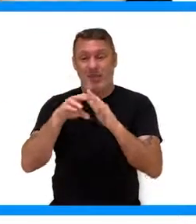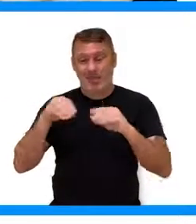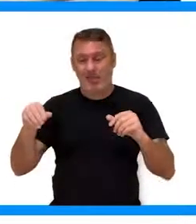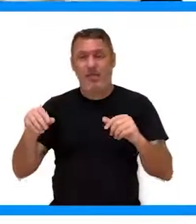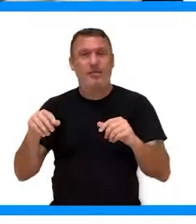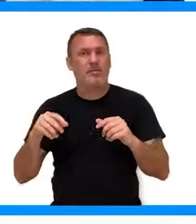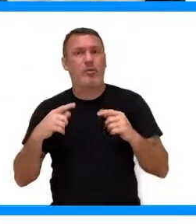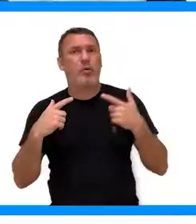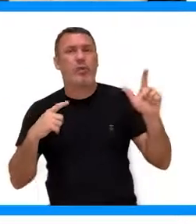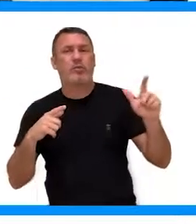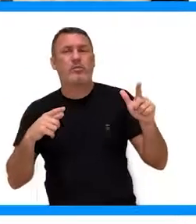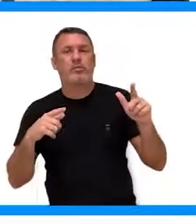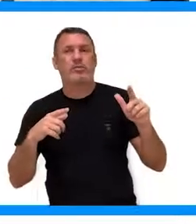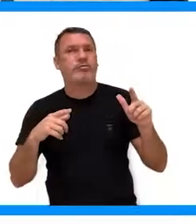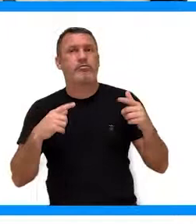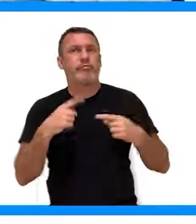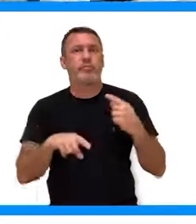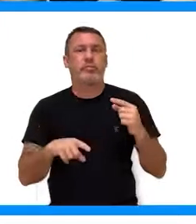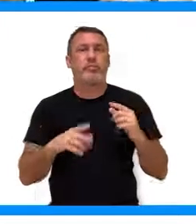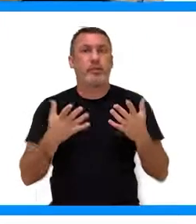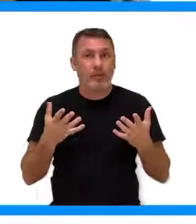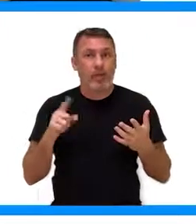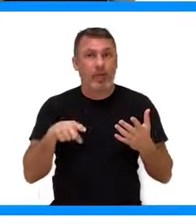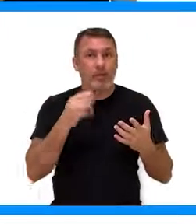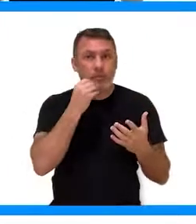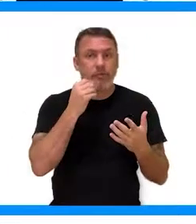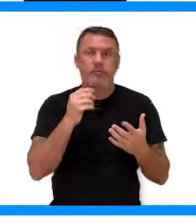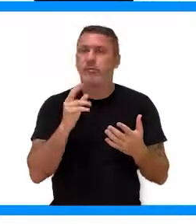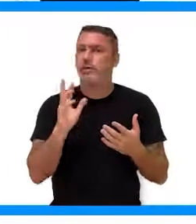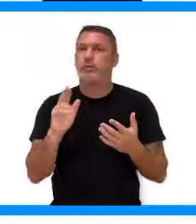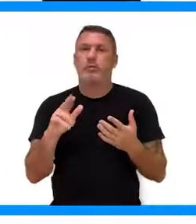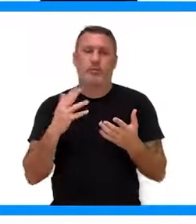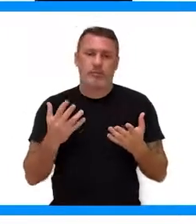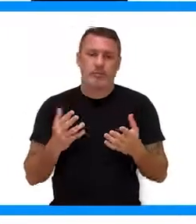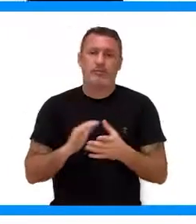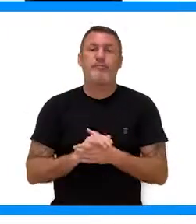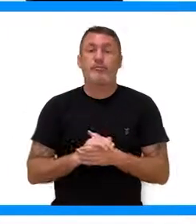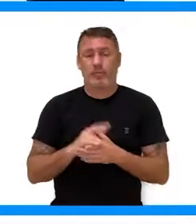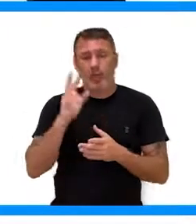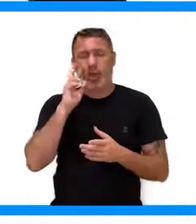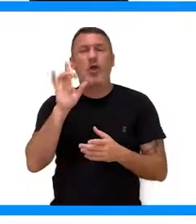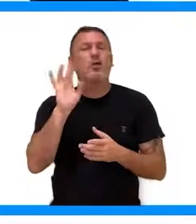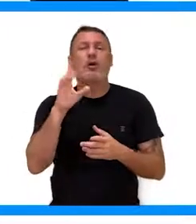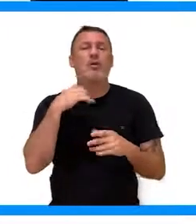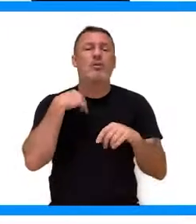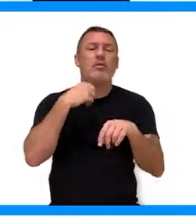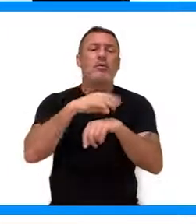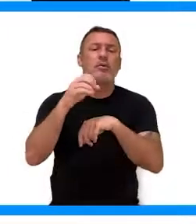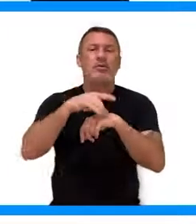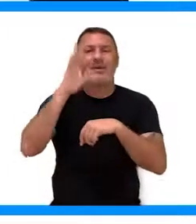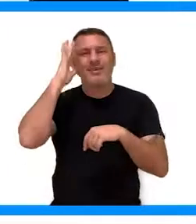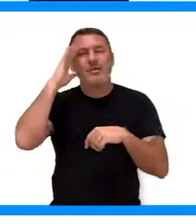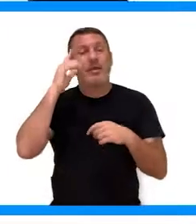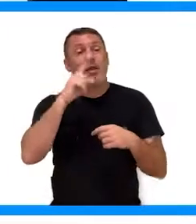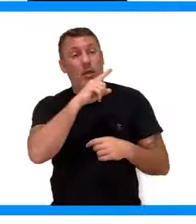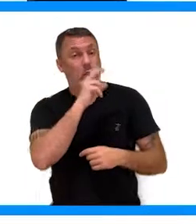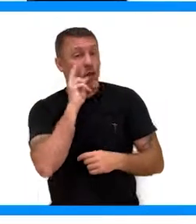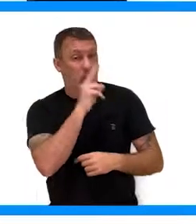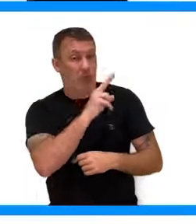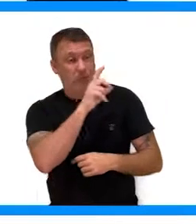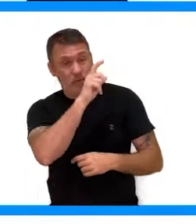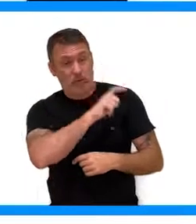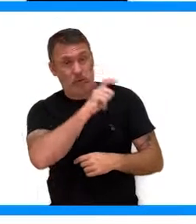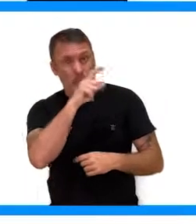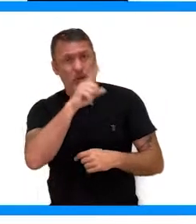linha contrária, certo? Mas não. Então, tá vendo? Eu estou provocando e promovendo